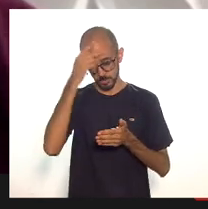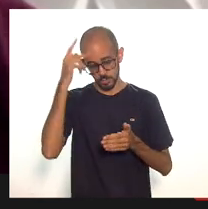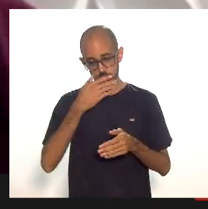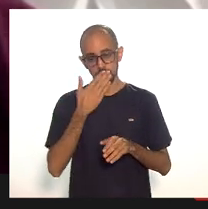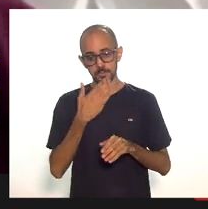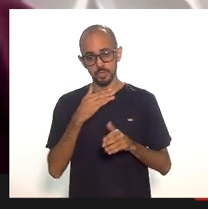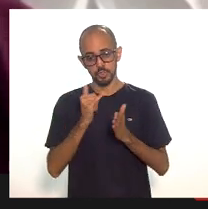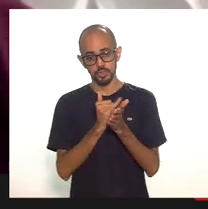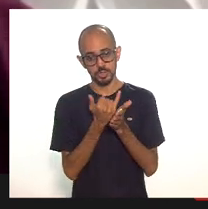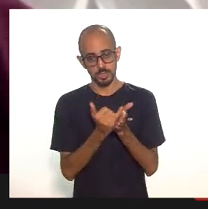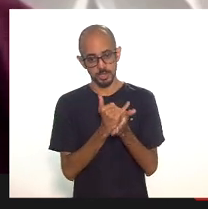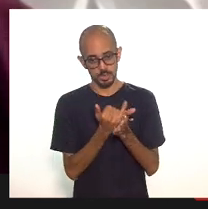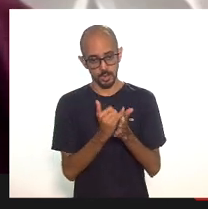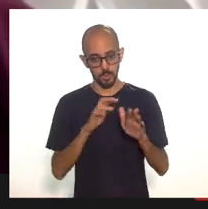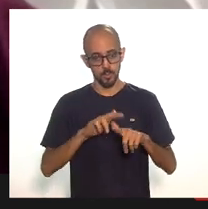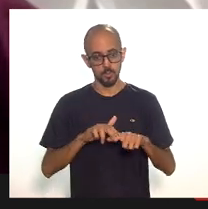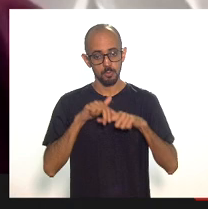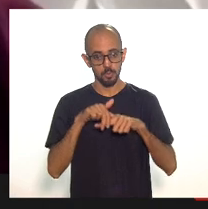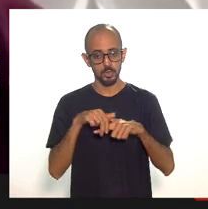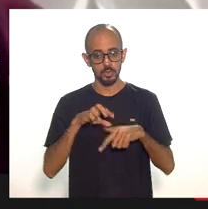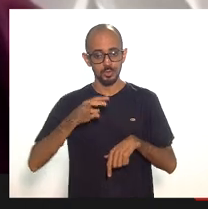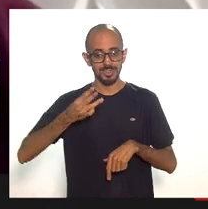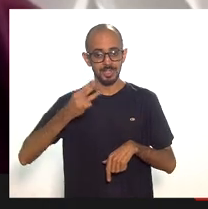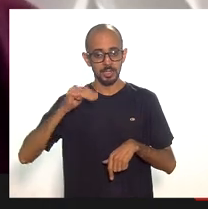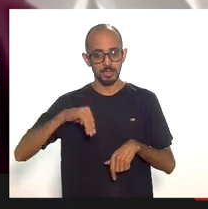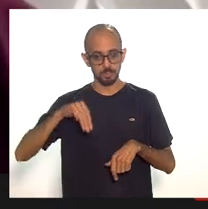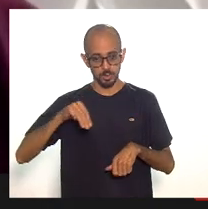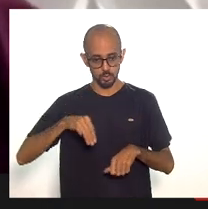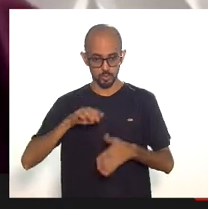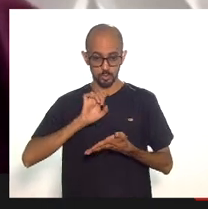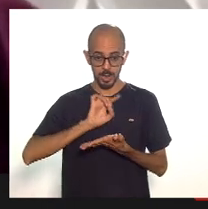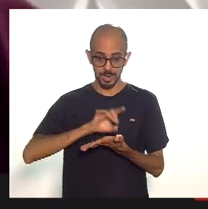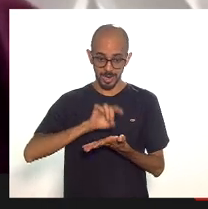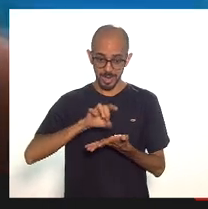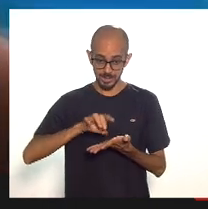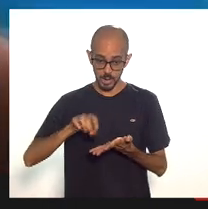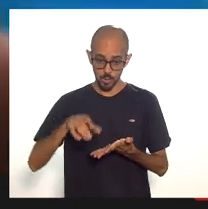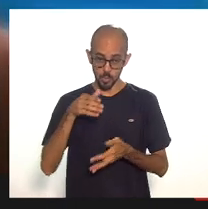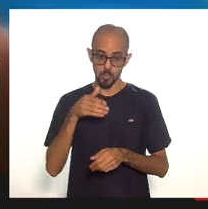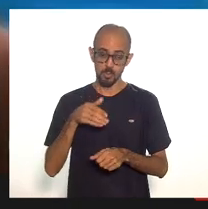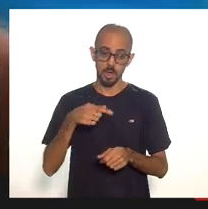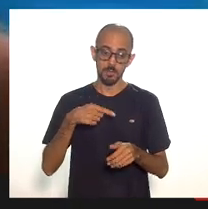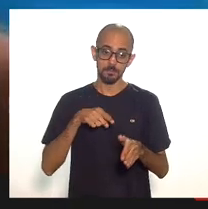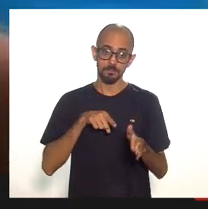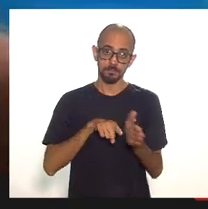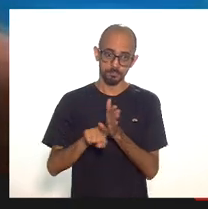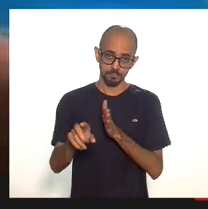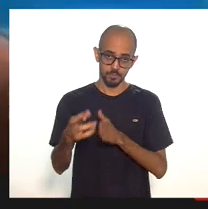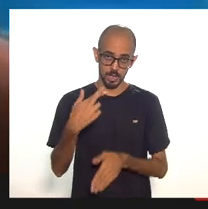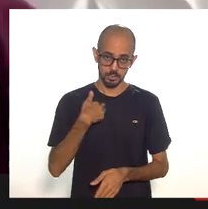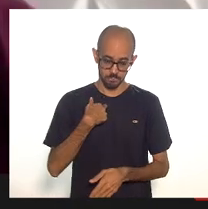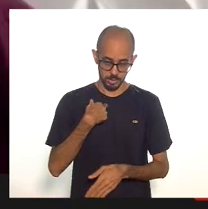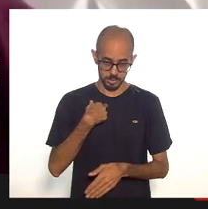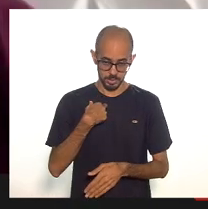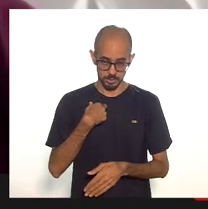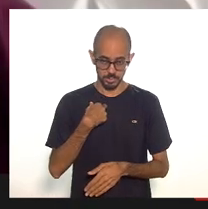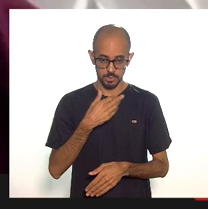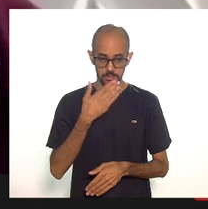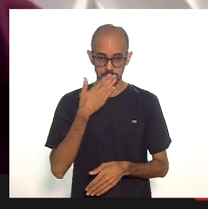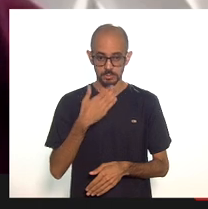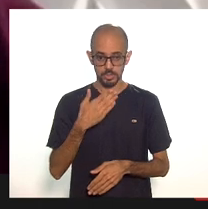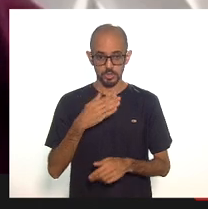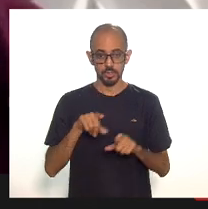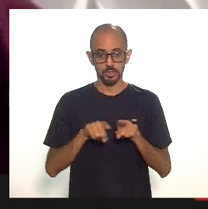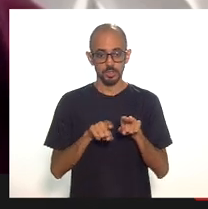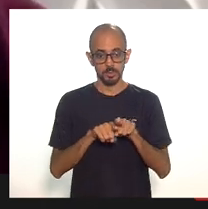se a gente puder estabelecer 3 minutos para cada intervenção e pedindo que o senhor chame um